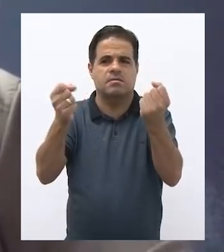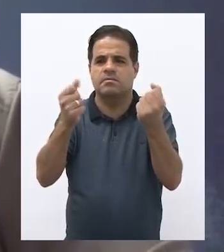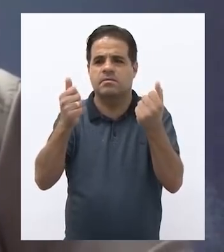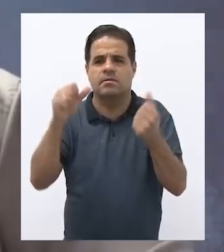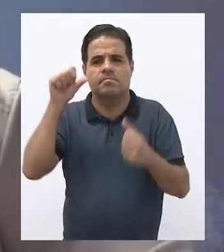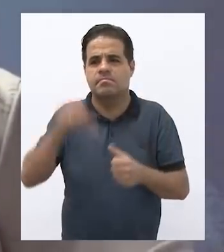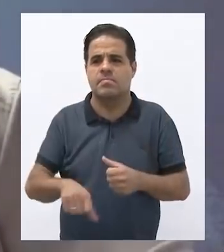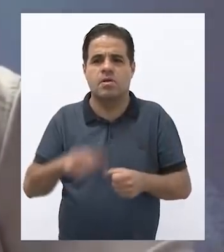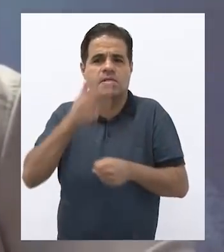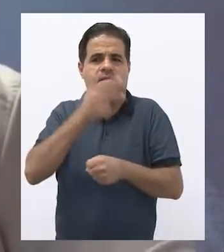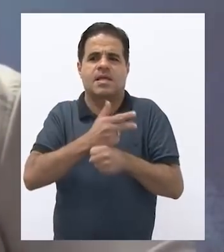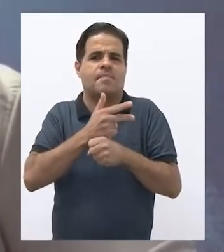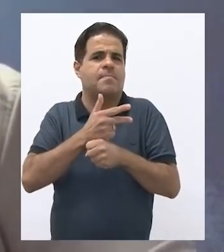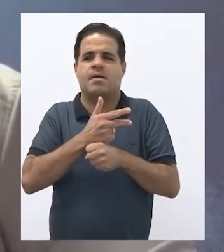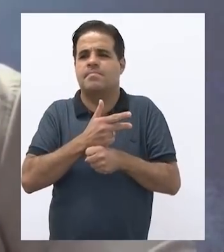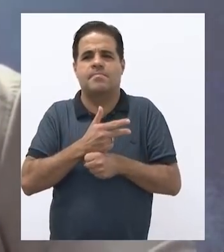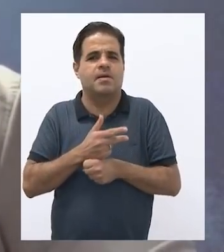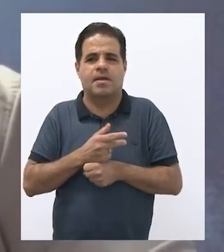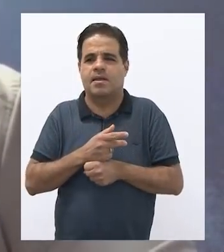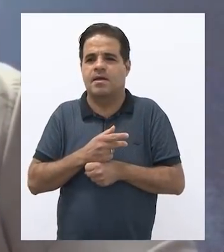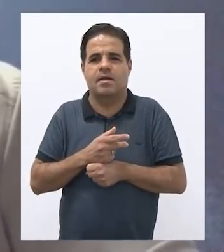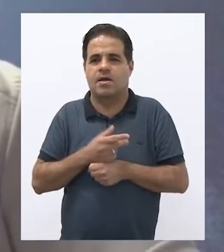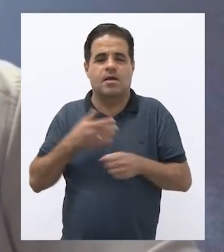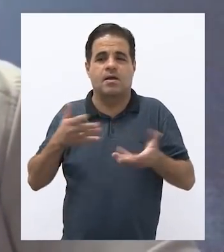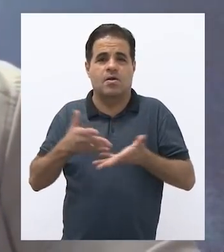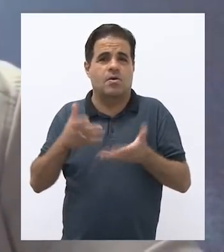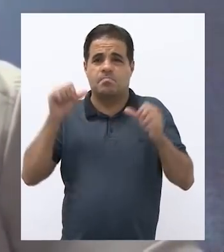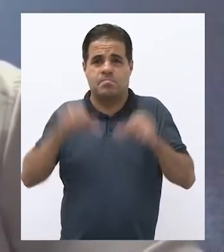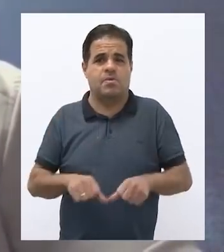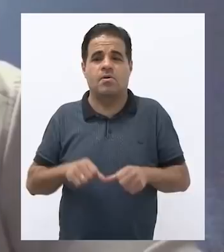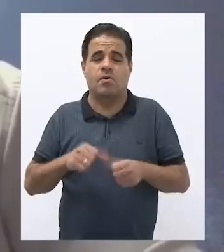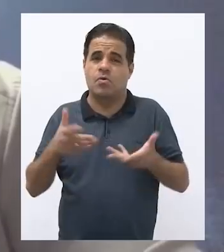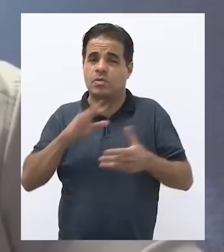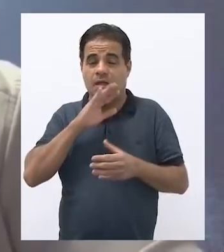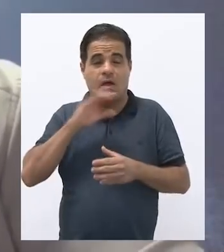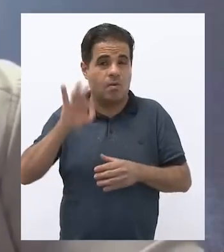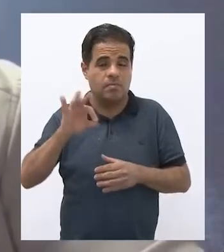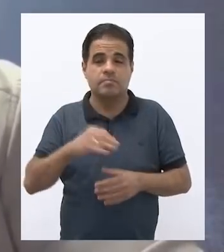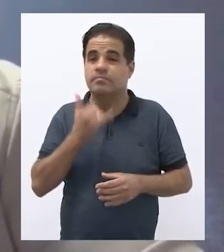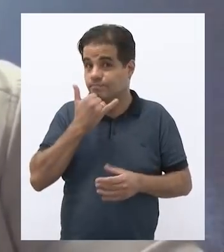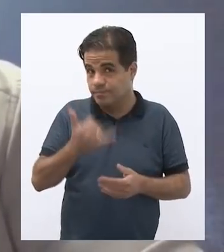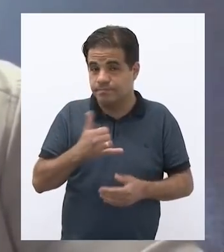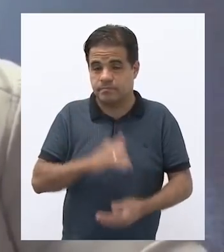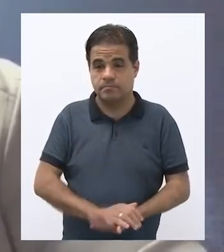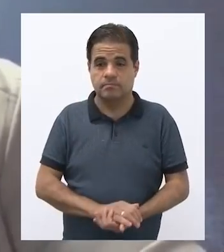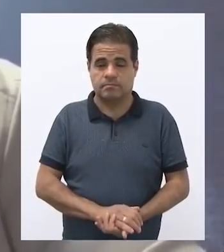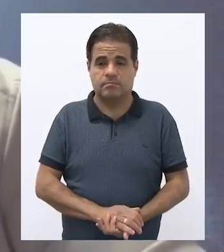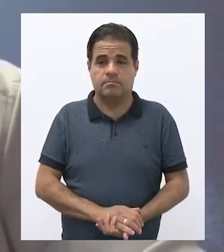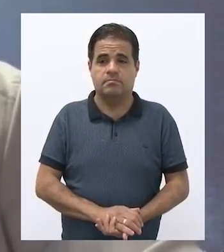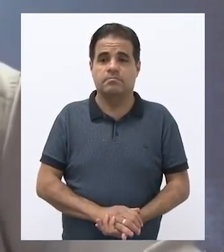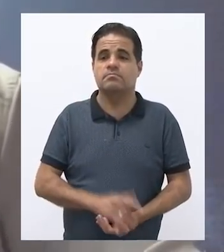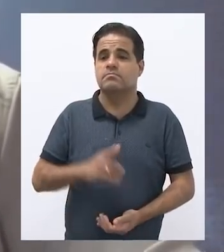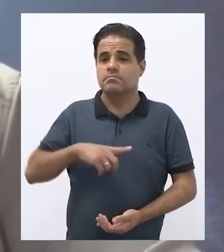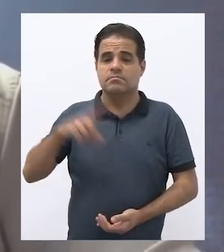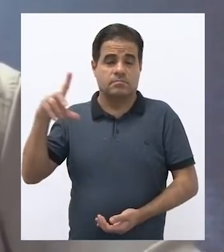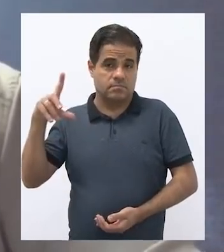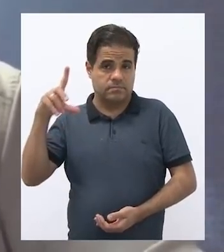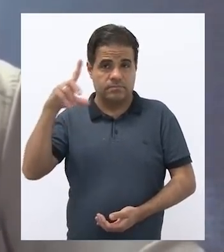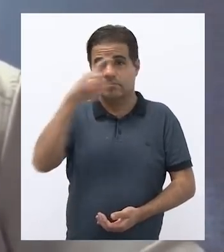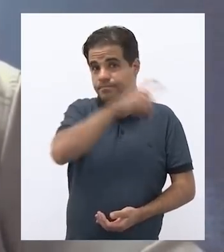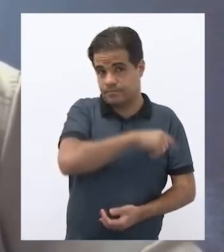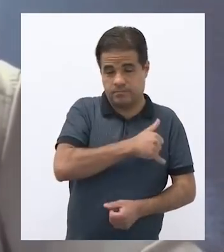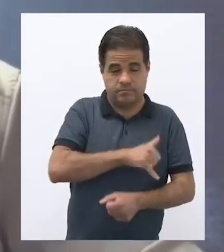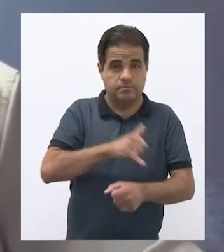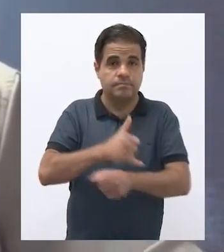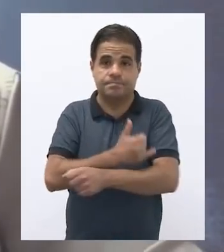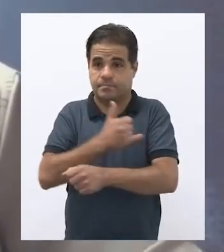essa minha câmera aqui, que hoje está lastimável, me desculpem. Então, veja, há uma dificuldade de infraestrutura. E